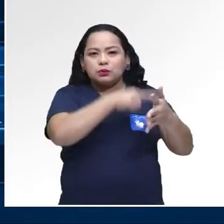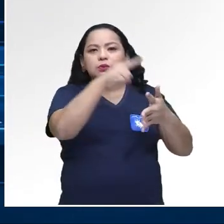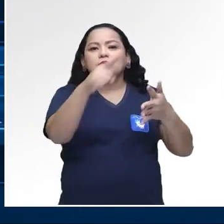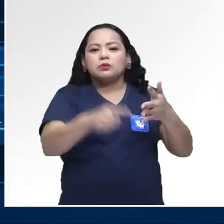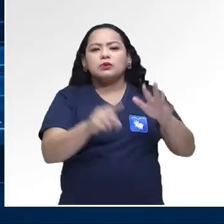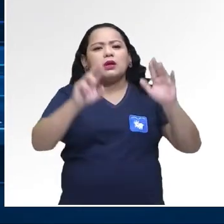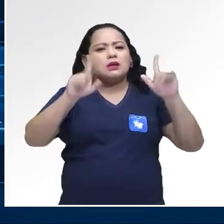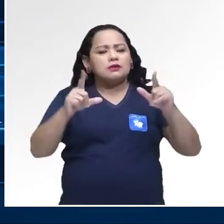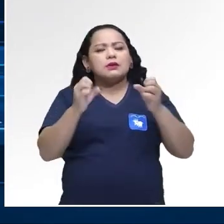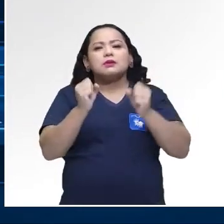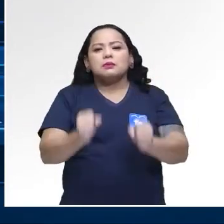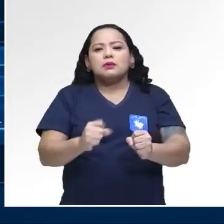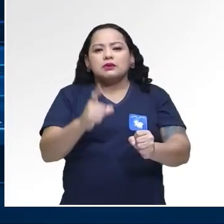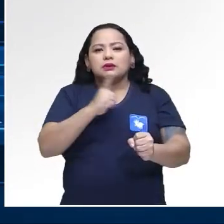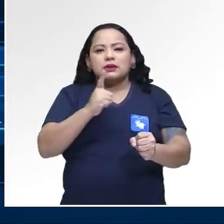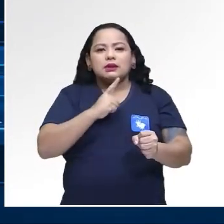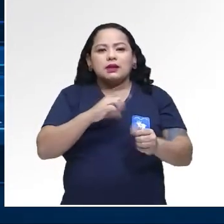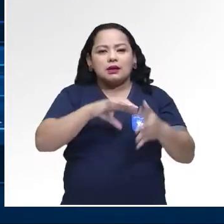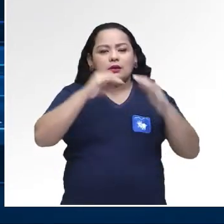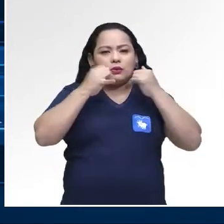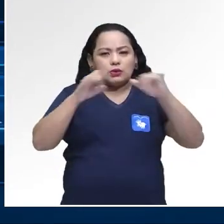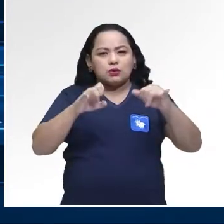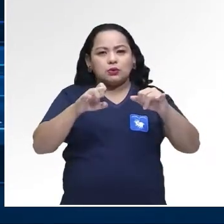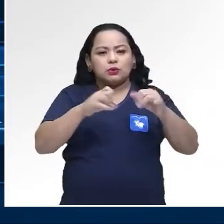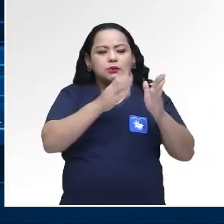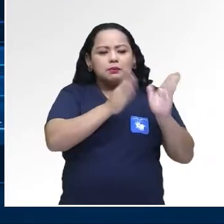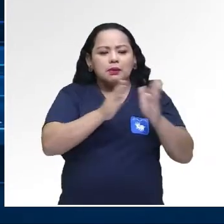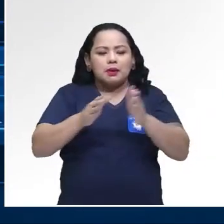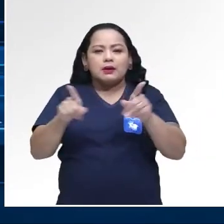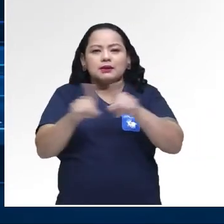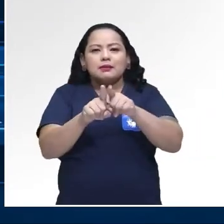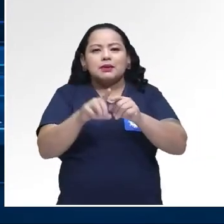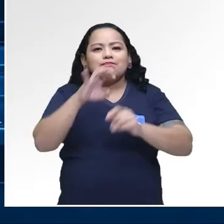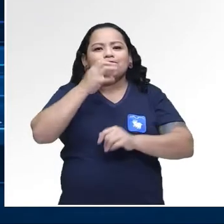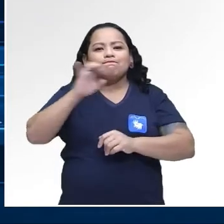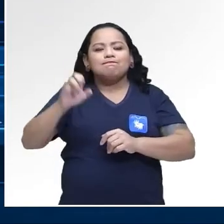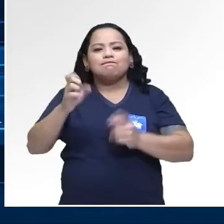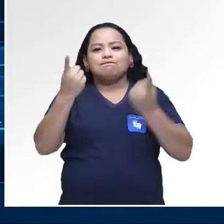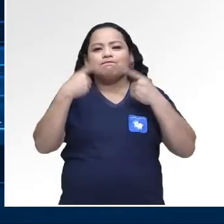ser diferenciado em circuito em série e circuito em paralelo.